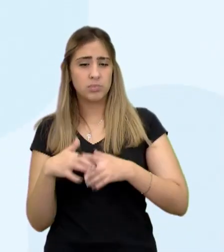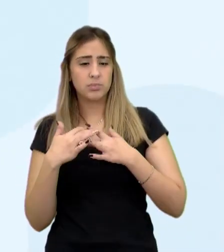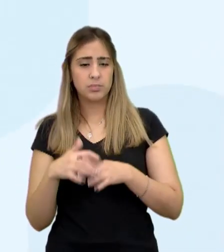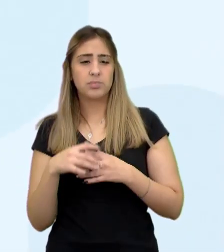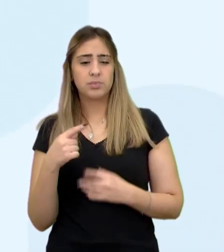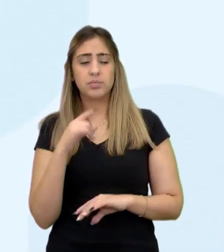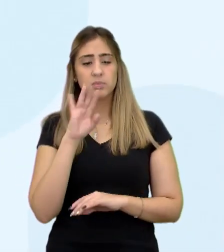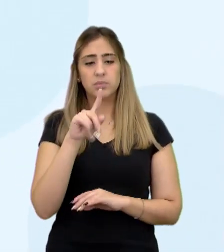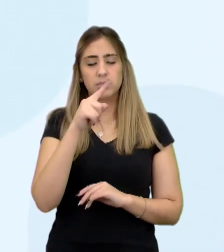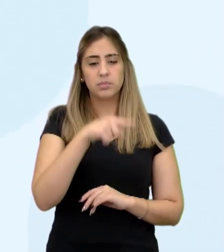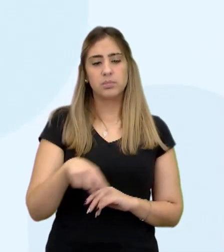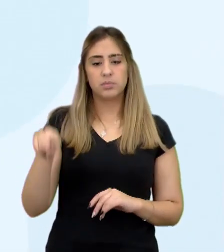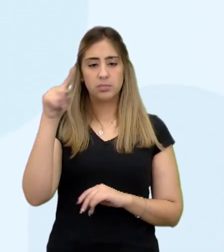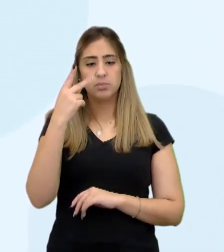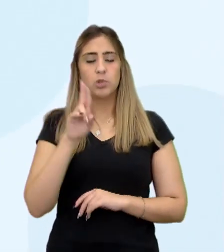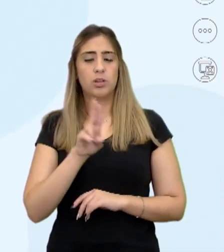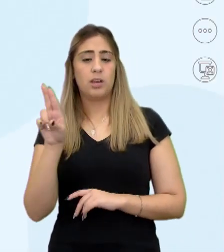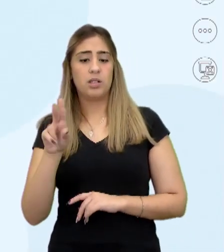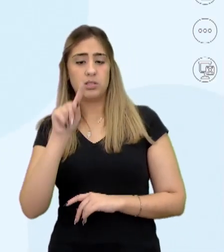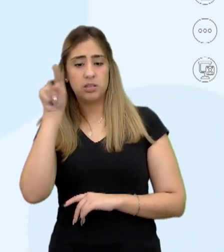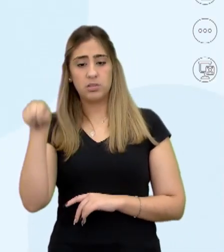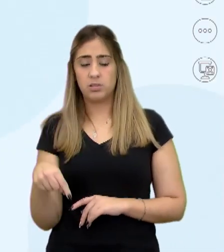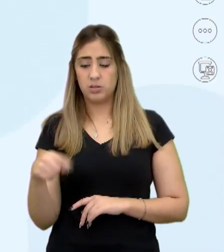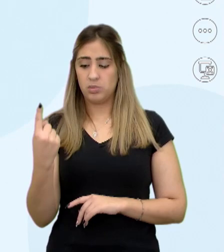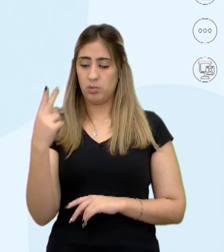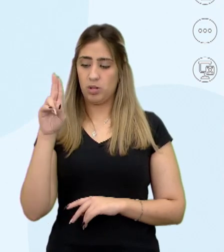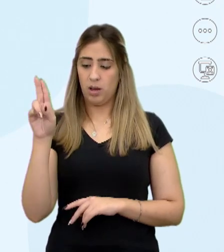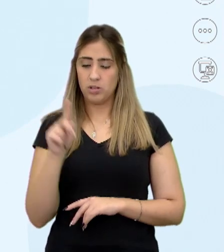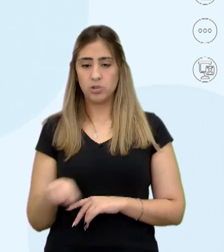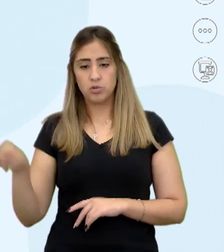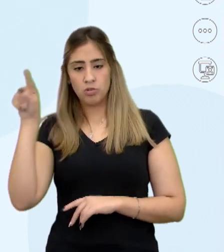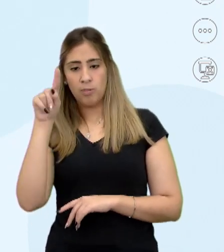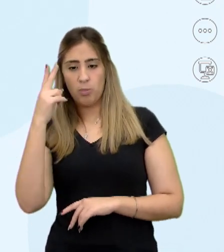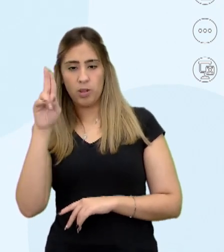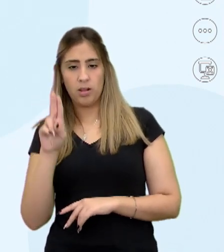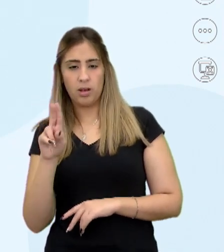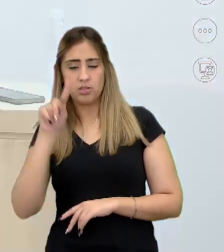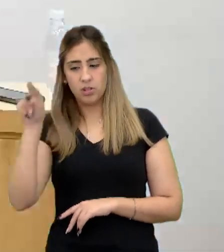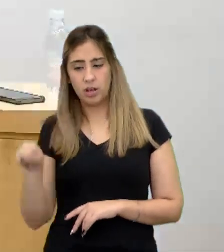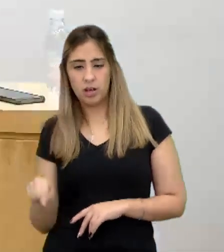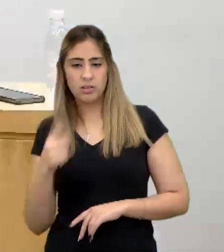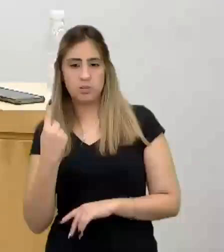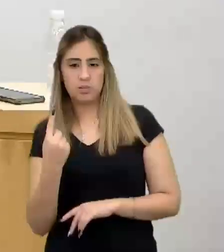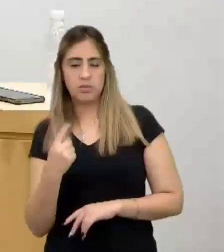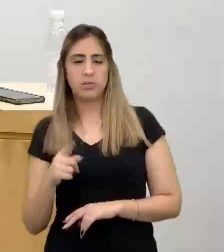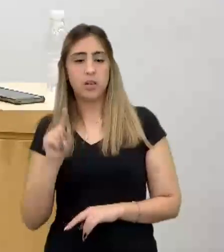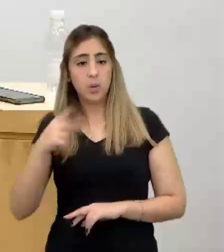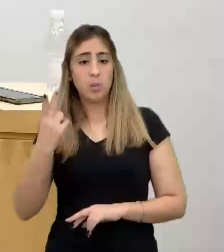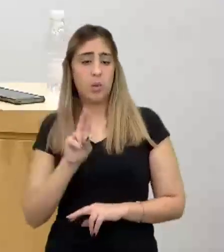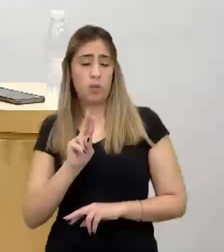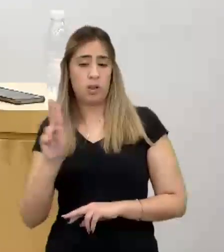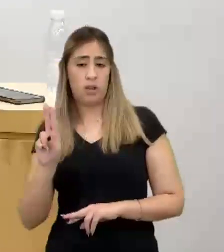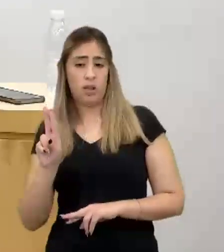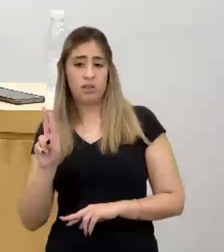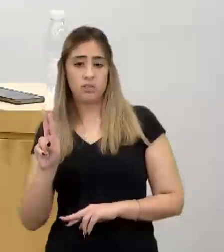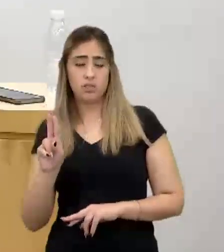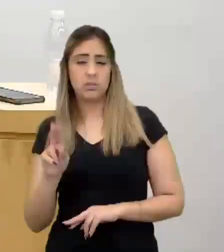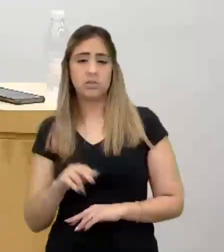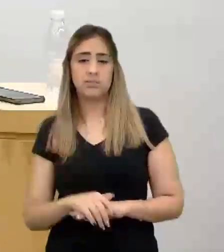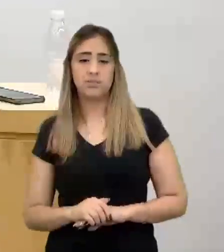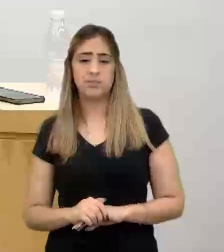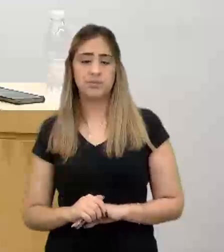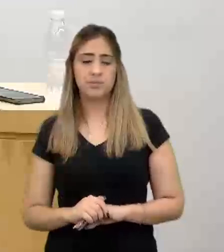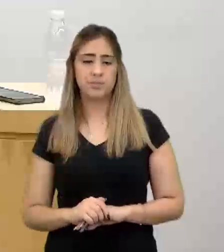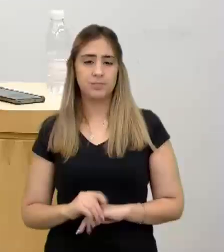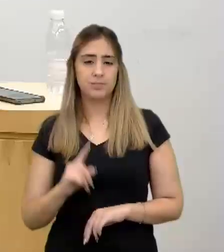seno, ela sobe uma unidade, ela desce uma unidade, ela sobe uma unidade, ela desce uma unidade. Então, a nossa amplitude é de uma unidade para cima e uma para